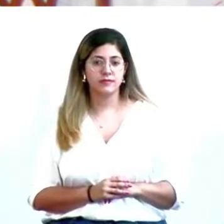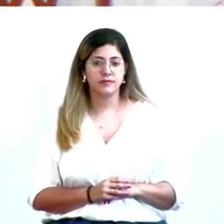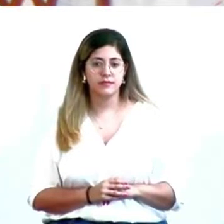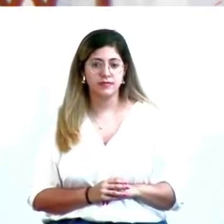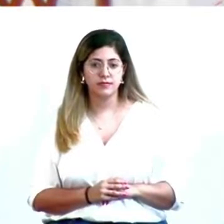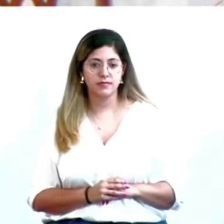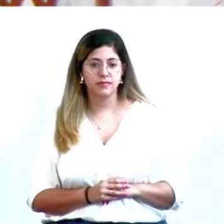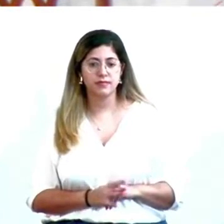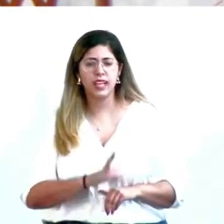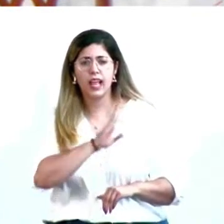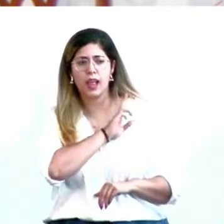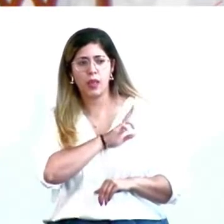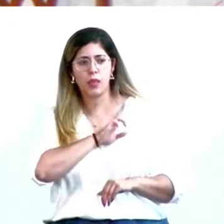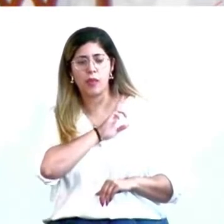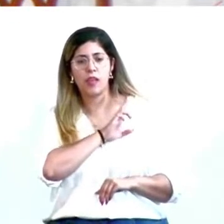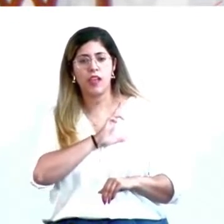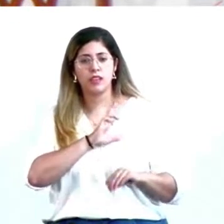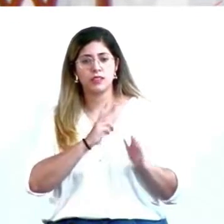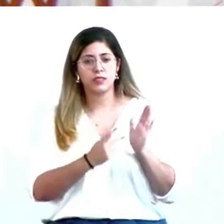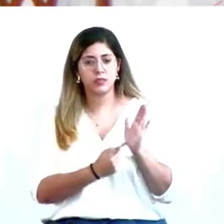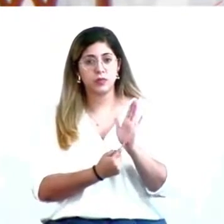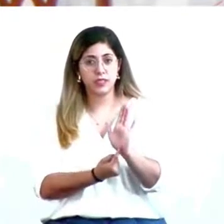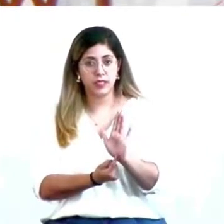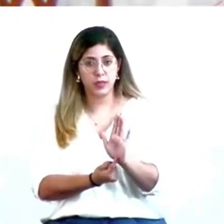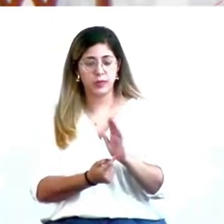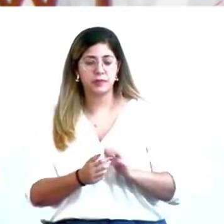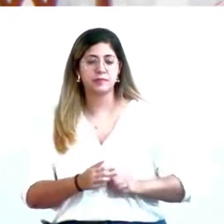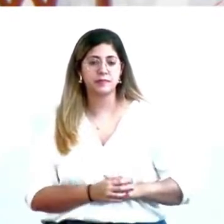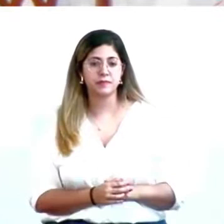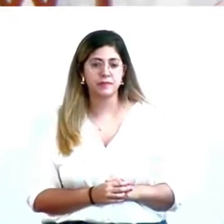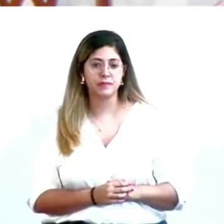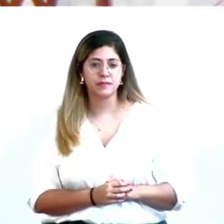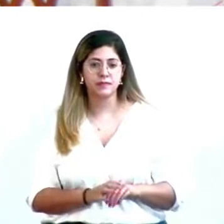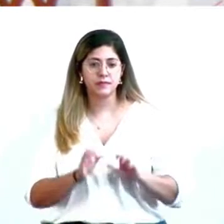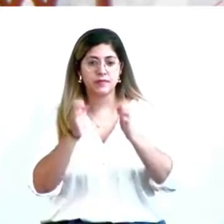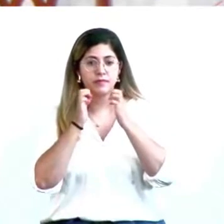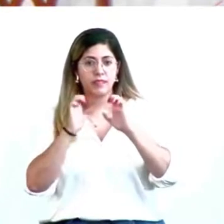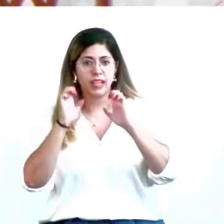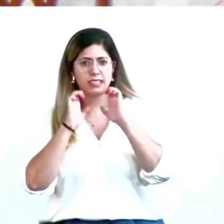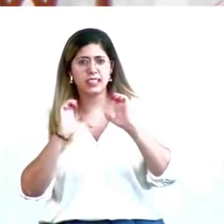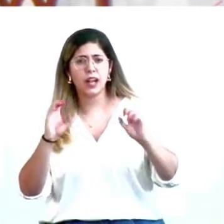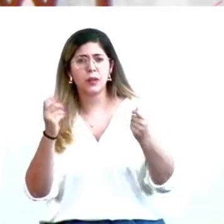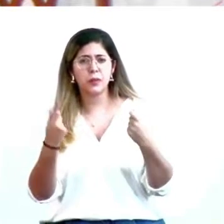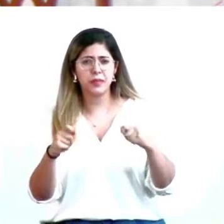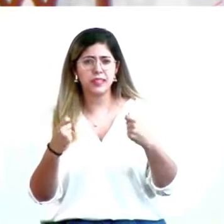O que Paulo está trazendo aqui para nós, queridos, é que o Evangelho não é simples de ser vivido, não é fácil de ser